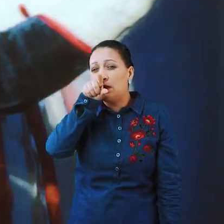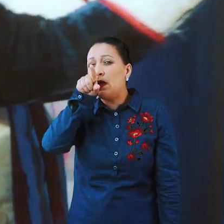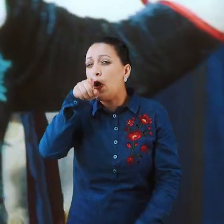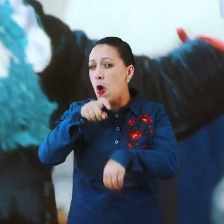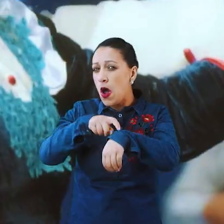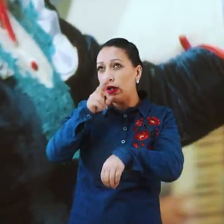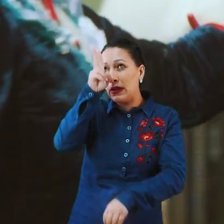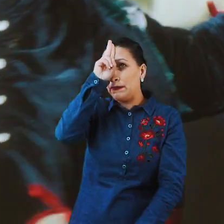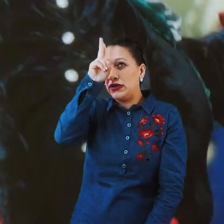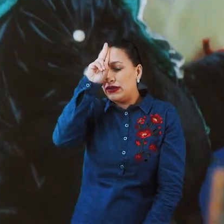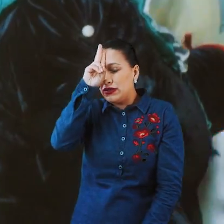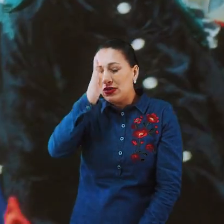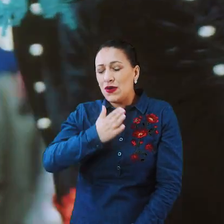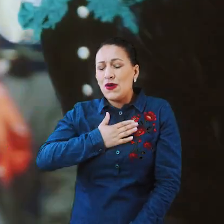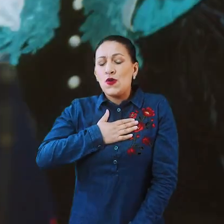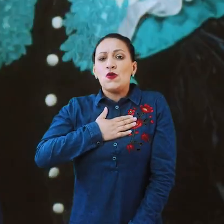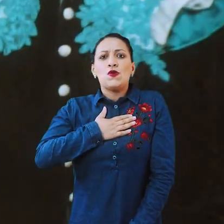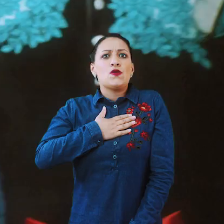meia-noite, dá uma dor no